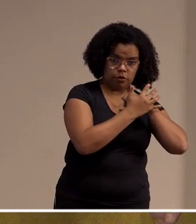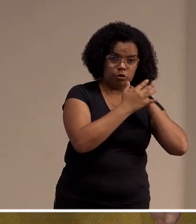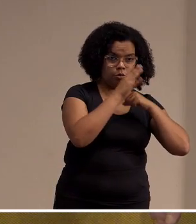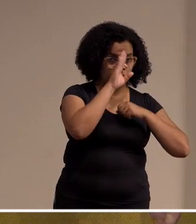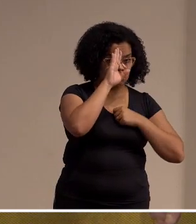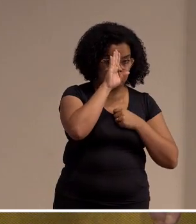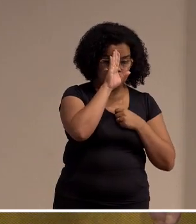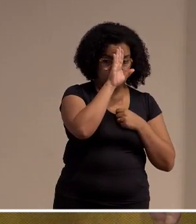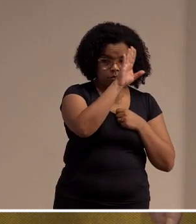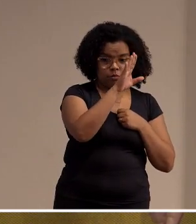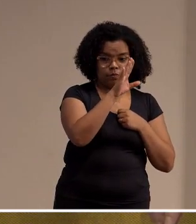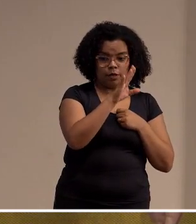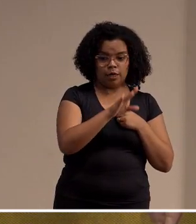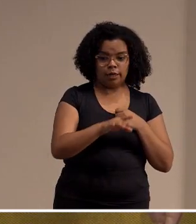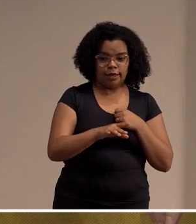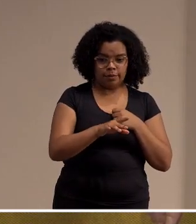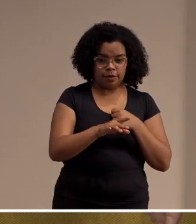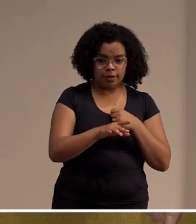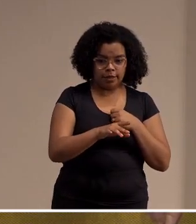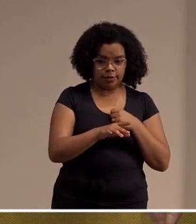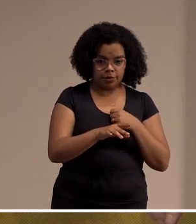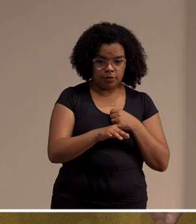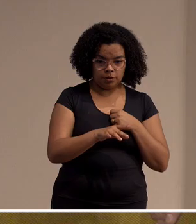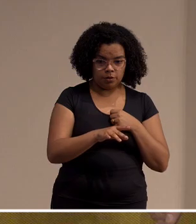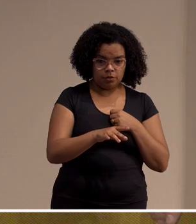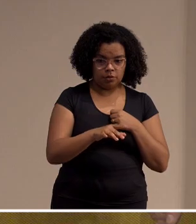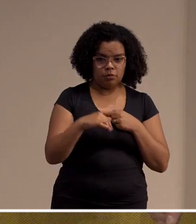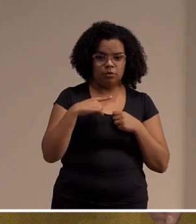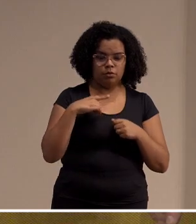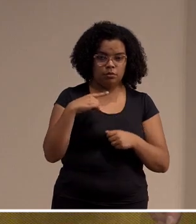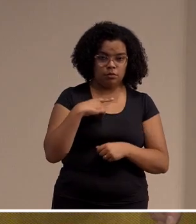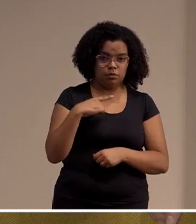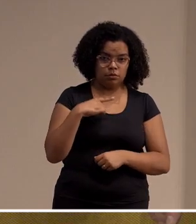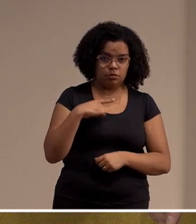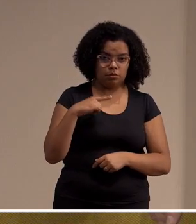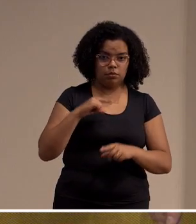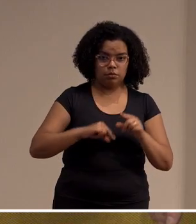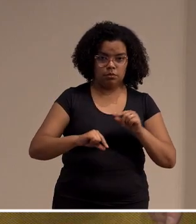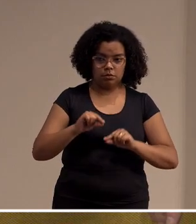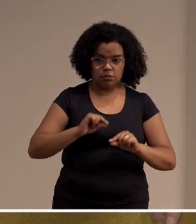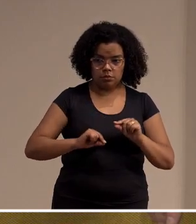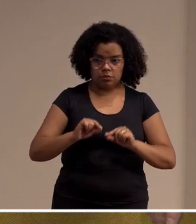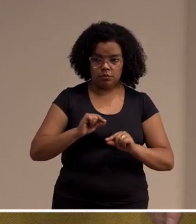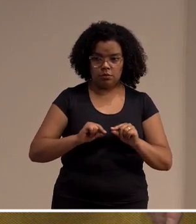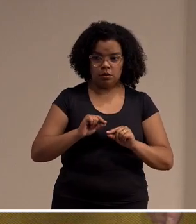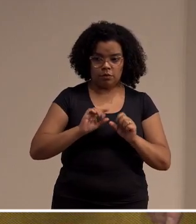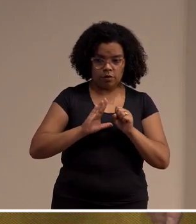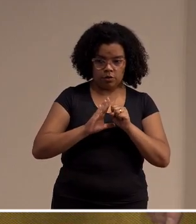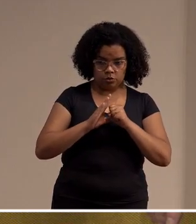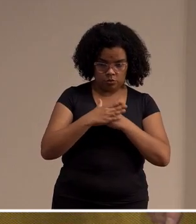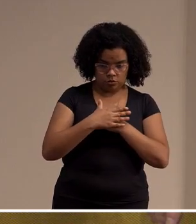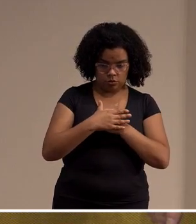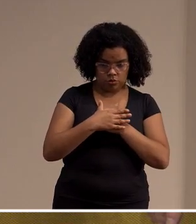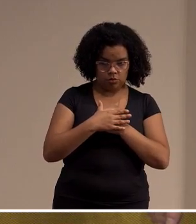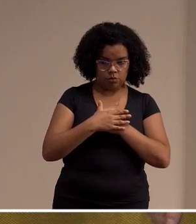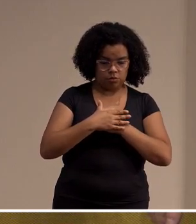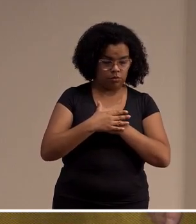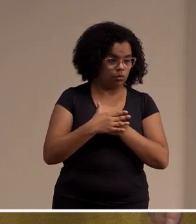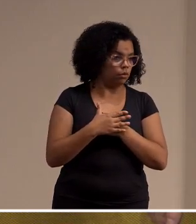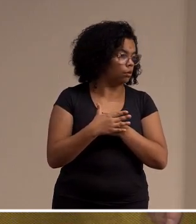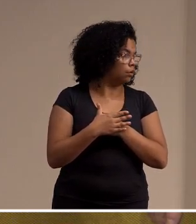Entonces eu estaba interesado en contar esa pandemia paralela que estaba oculta. Y